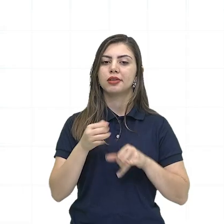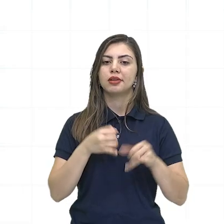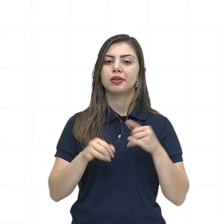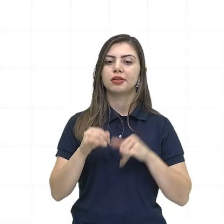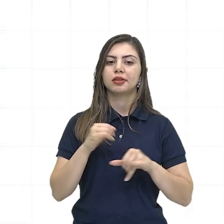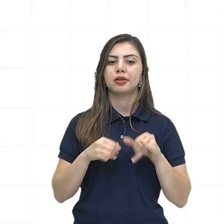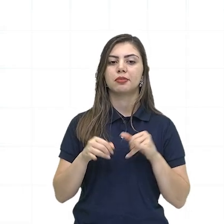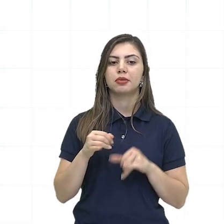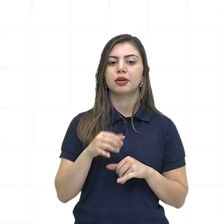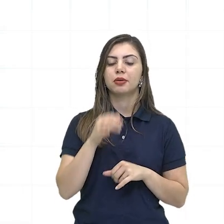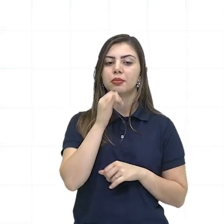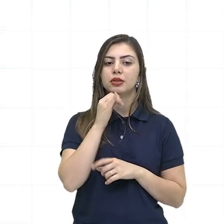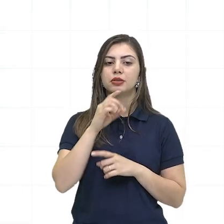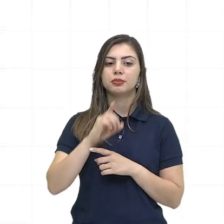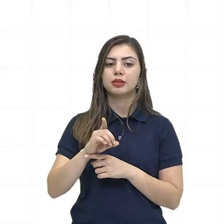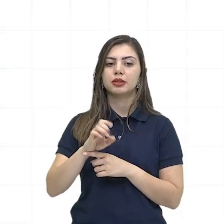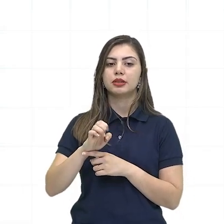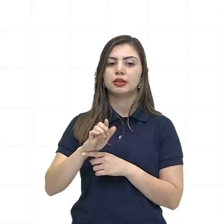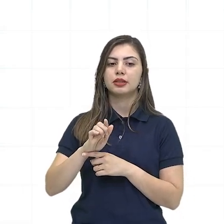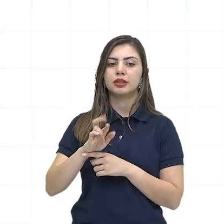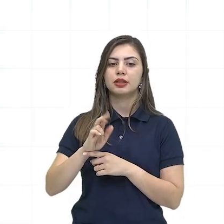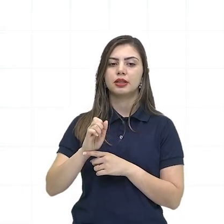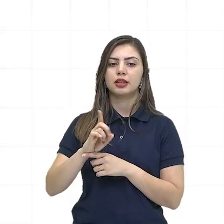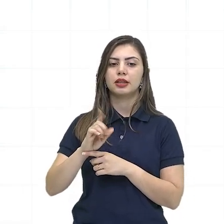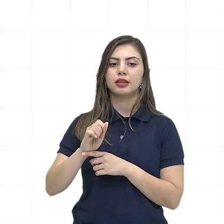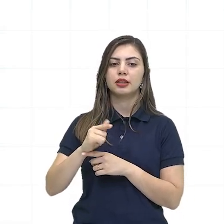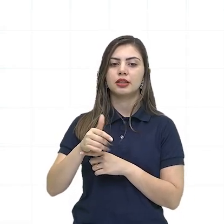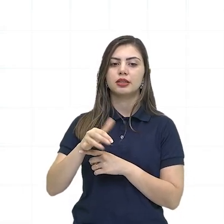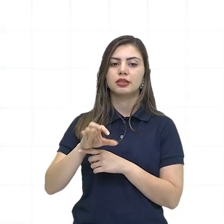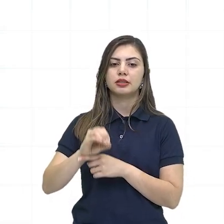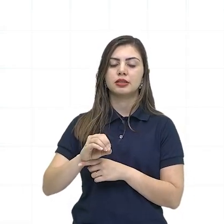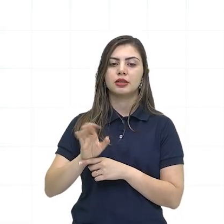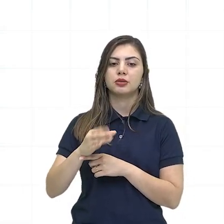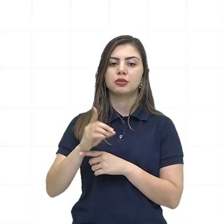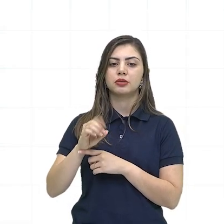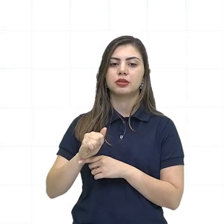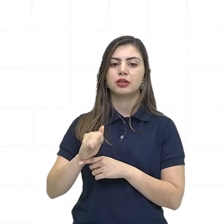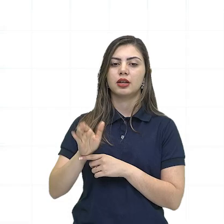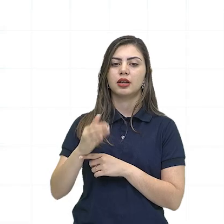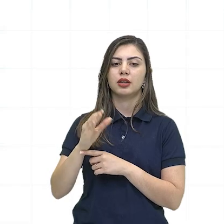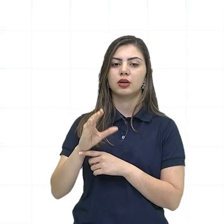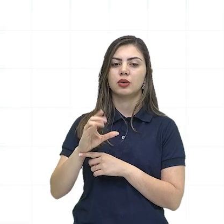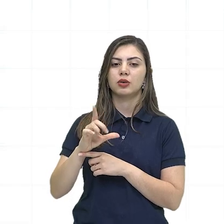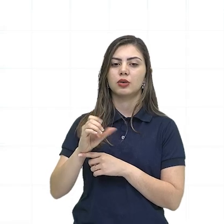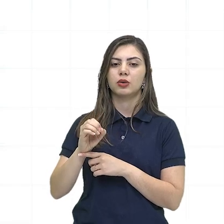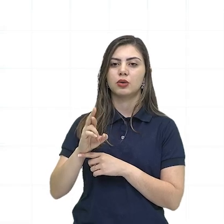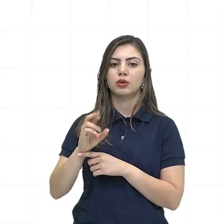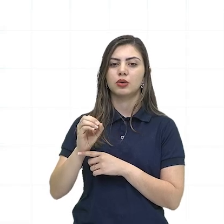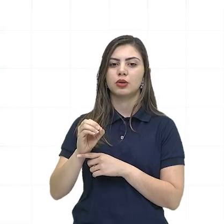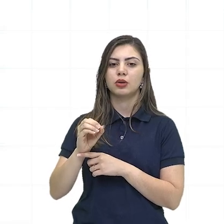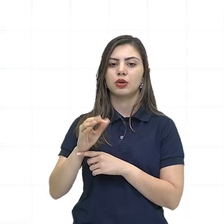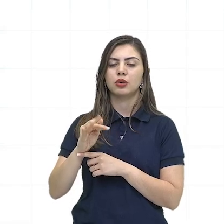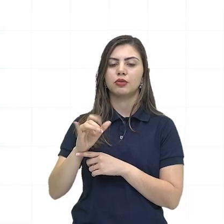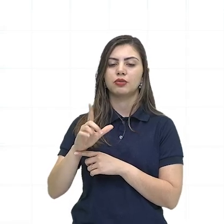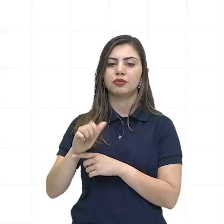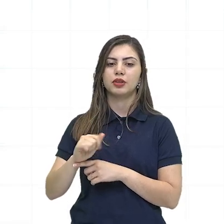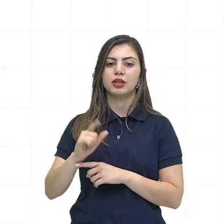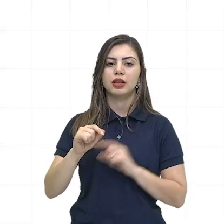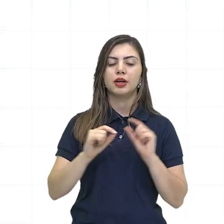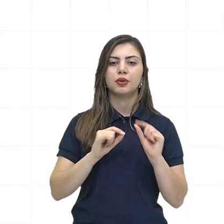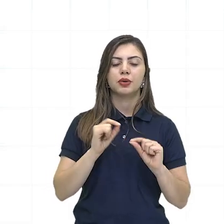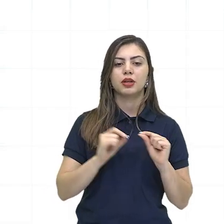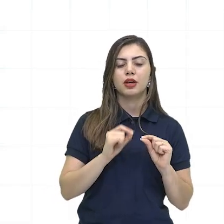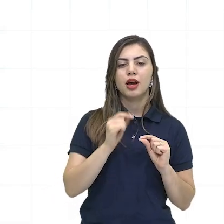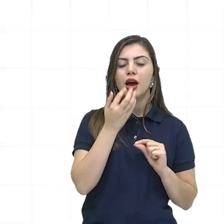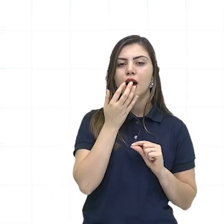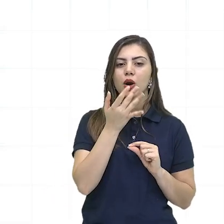químicas, entre elas a degradação da clorofila, daí ele passar pelaquela coloração de verde a amarelo